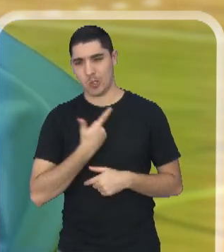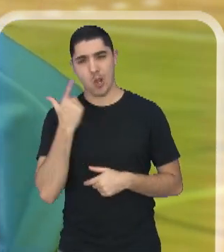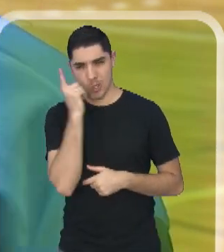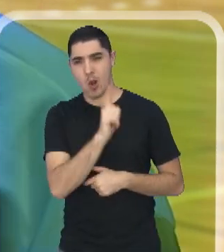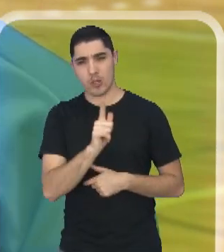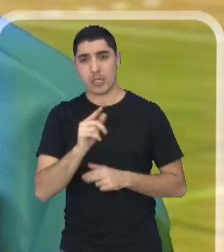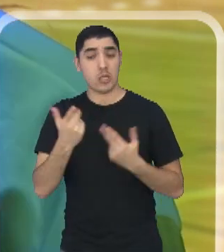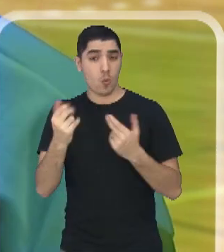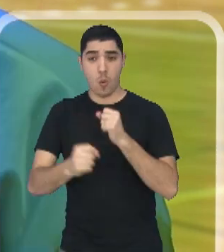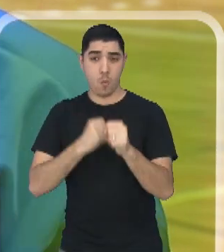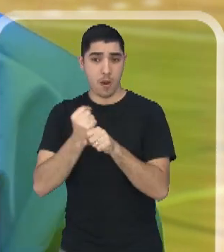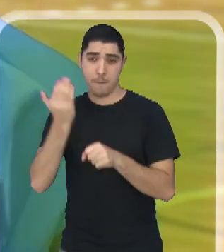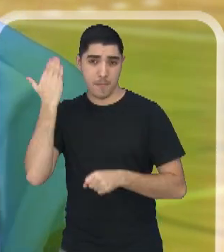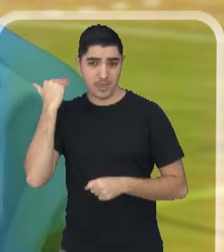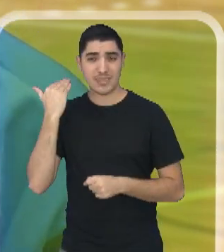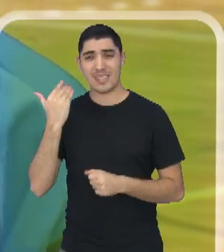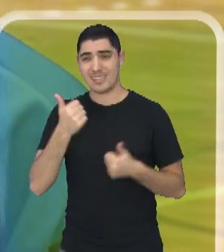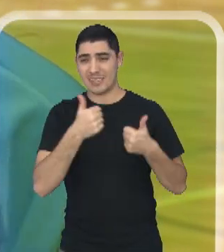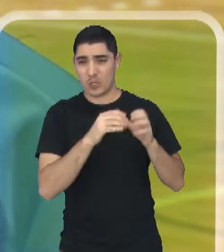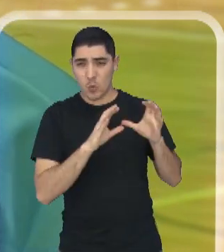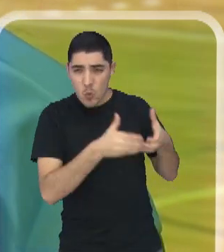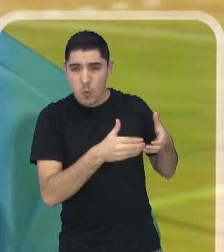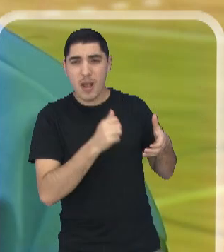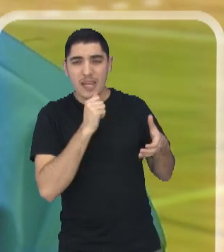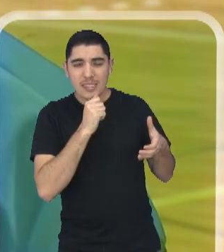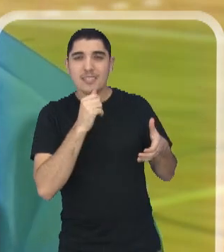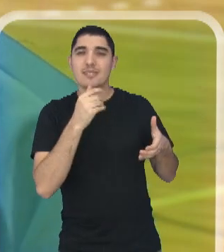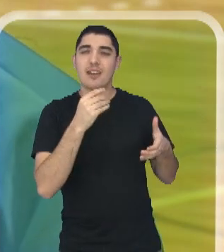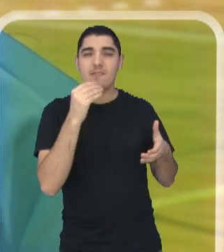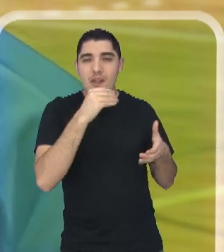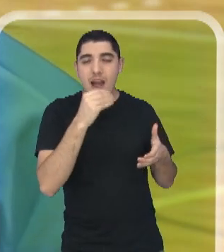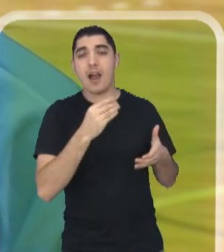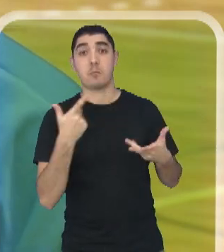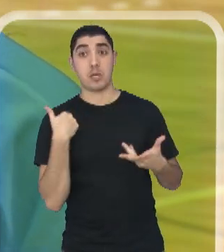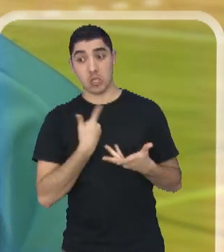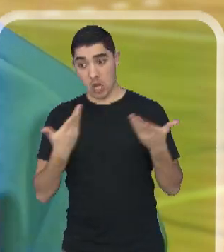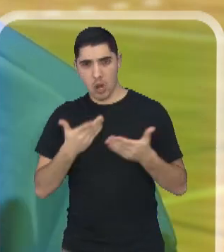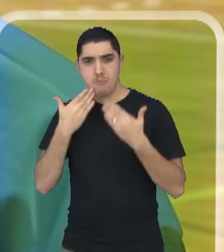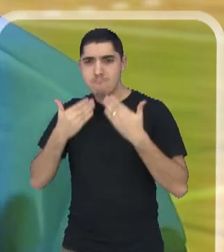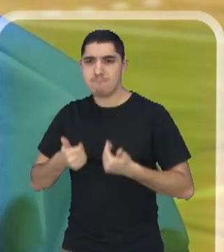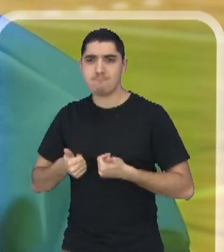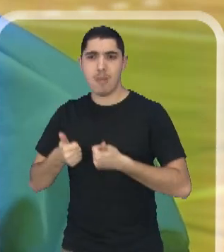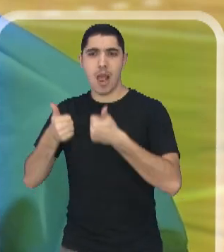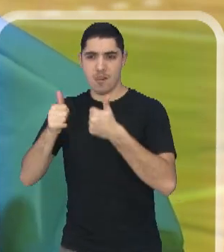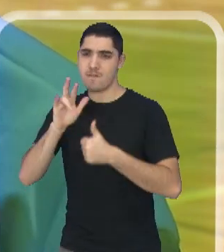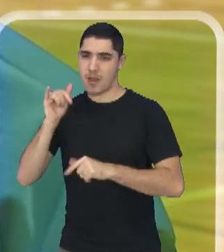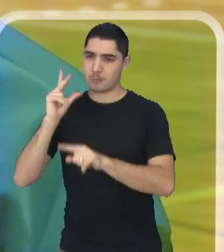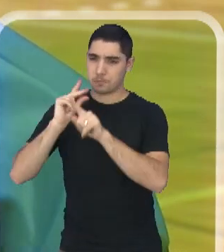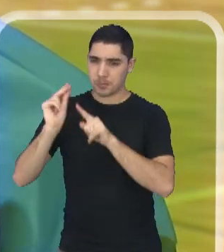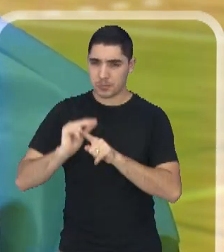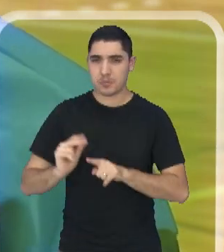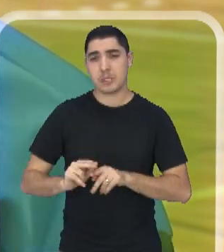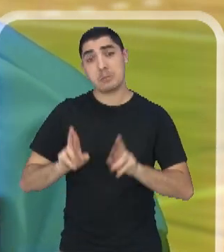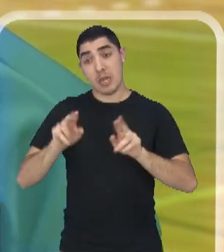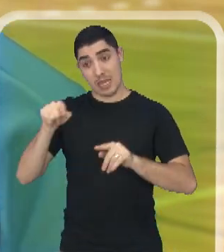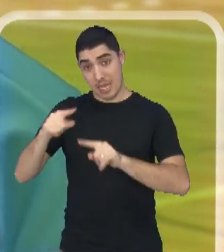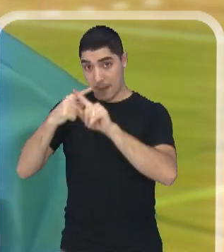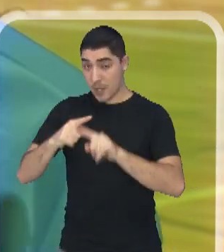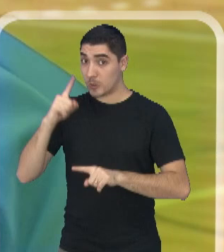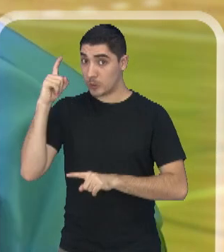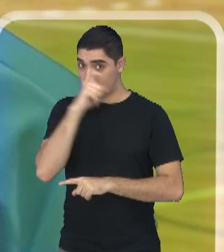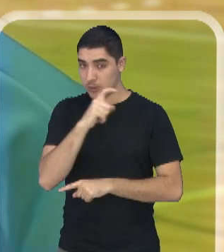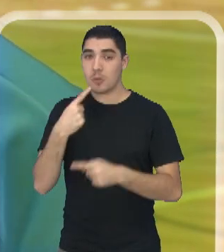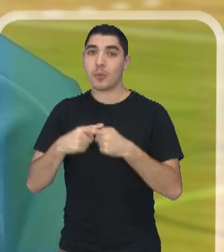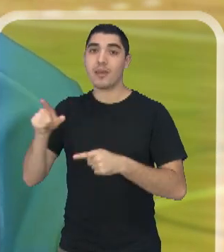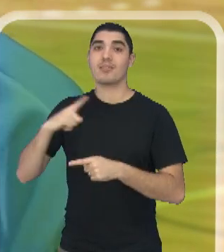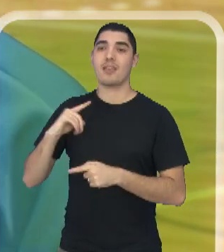Ano passado o time era muito instável, mas esse ano eu acho que a gente vai conseguir evoluir melhor e a gente vai conseguir um resultado melhor na Superliga C, apesar de ser um campeonato mais difícil por